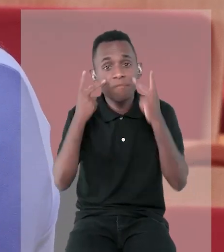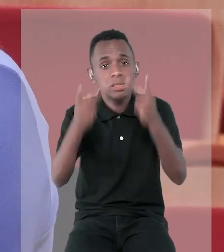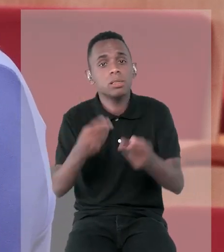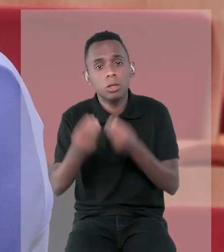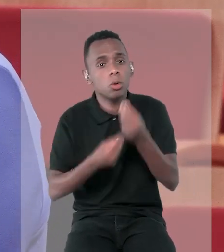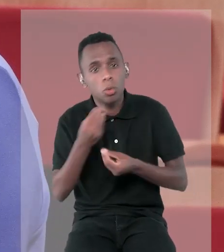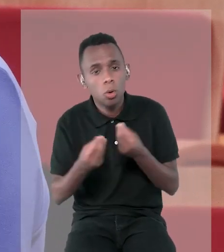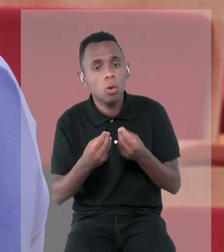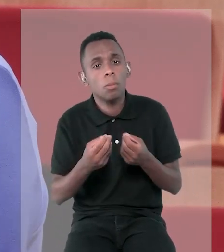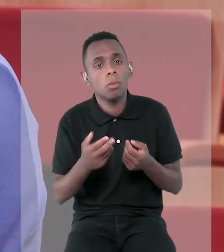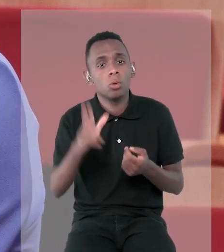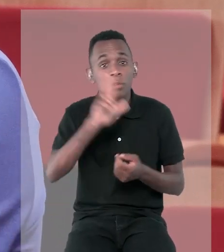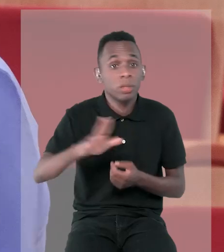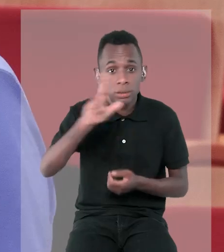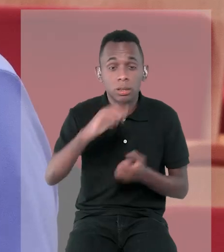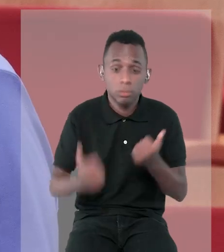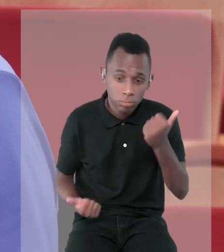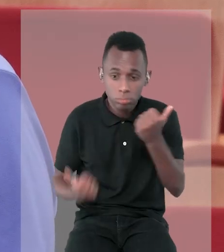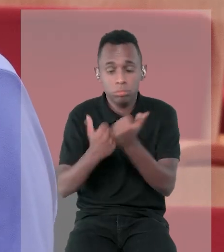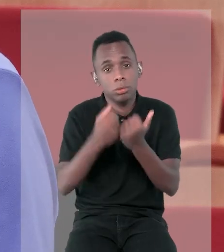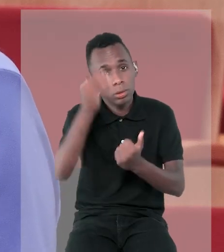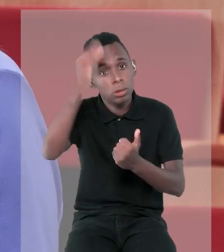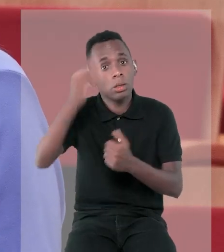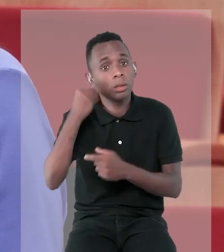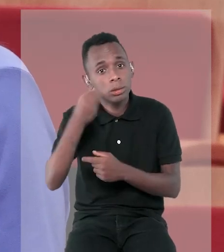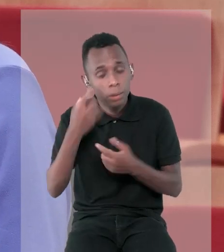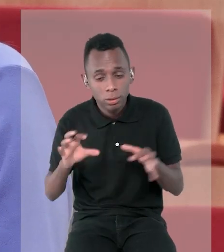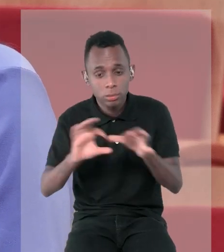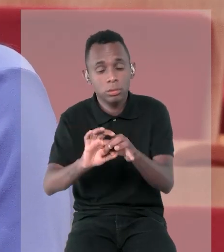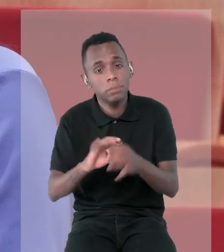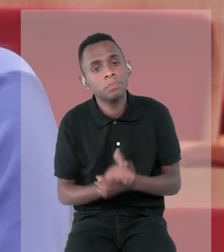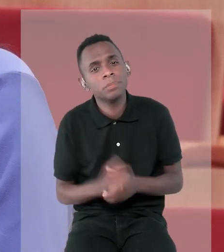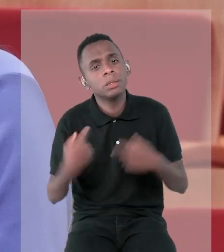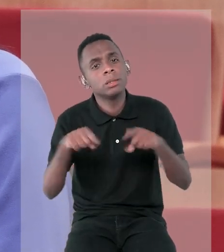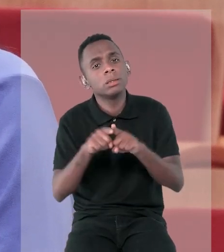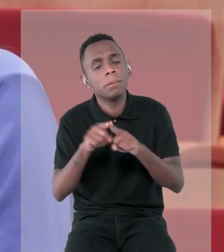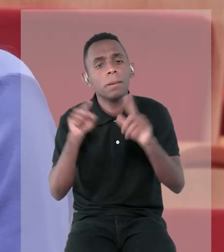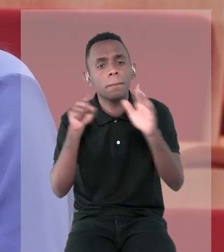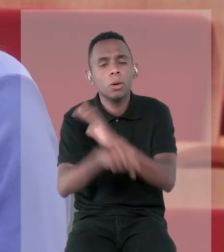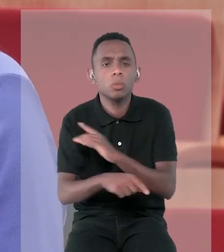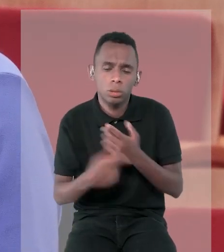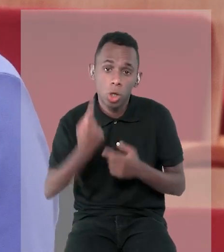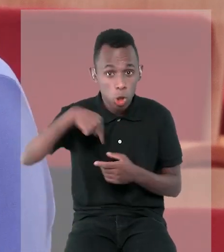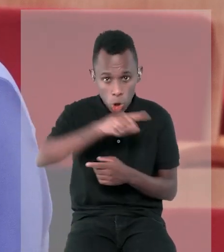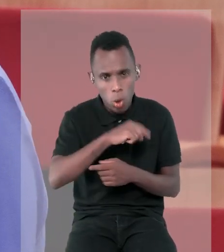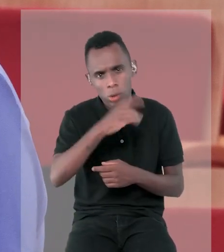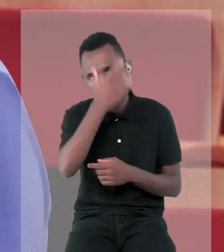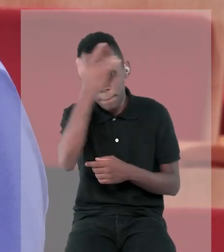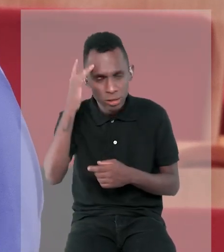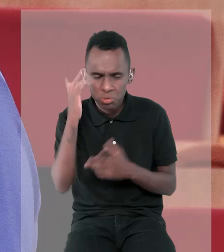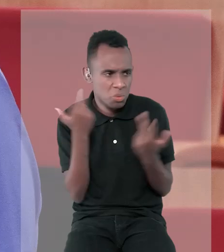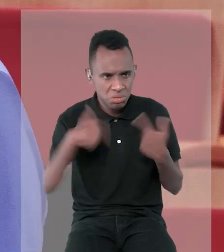a contribuição das universidades com a produção de conhecimento do Instituto Terra? E eu queria também fazer uma pergunta assim, nós, enquanto